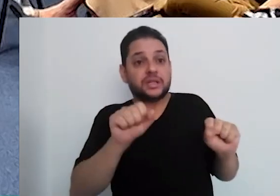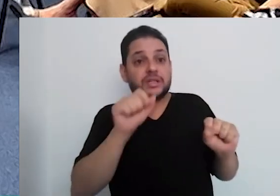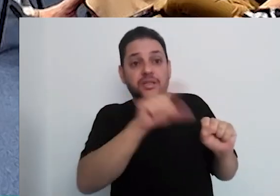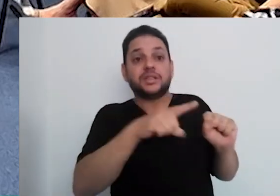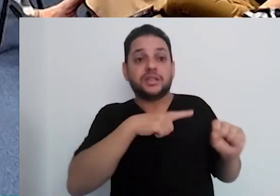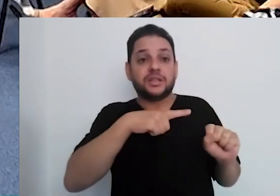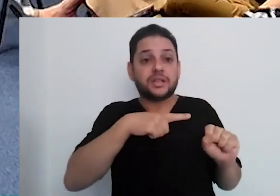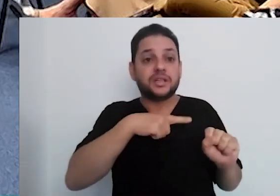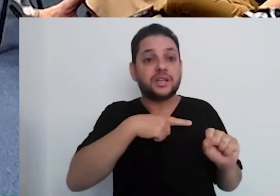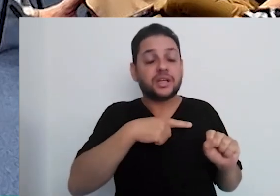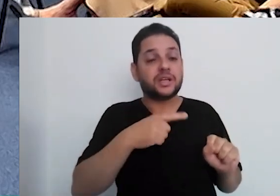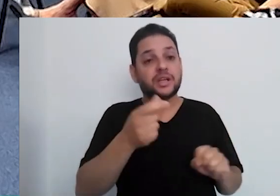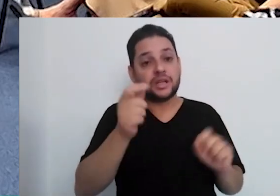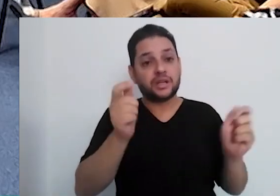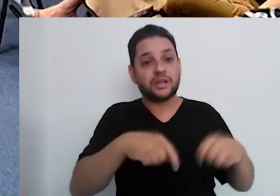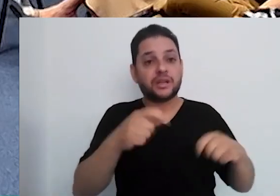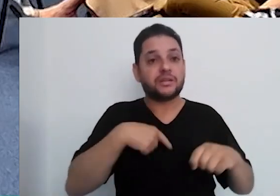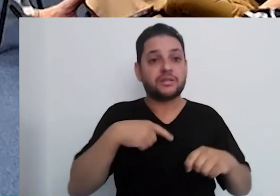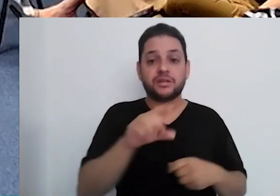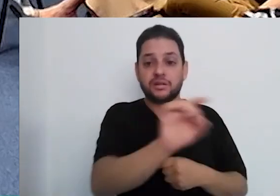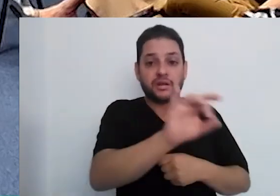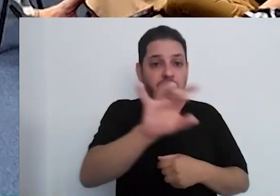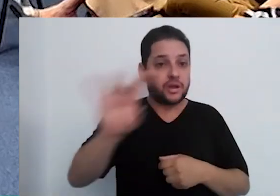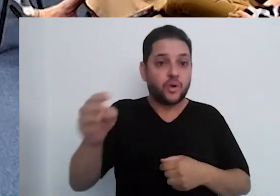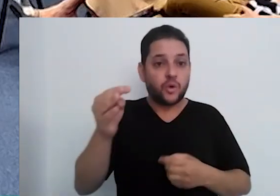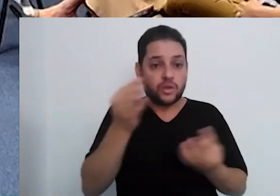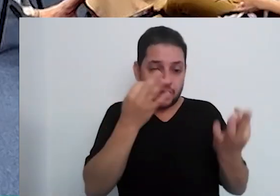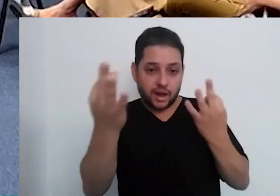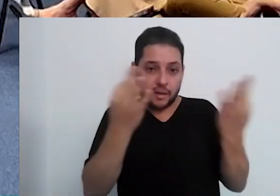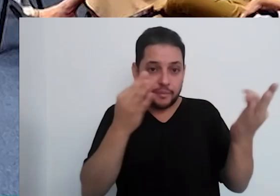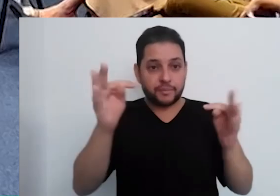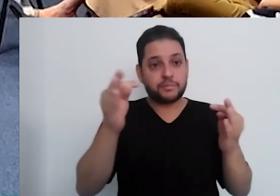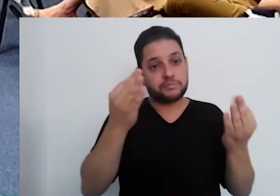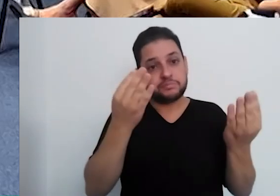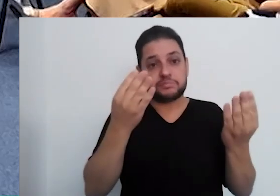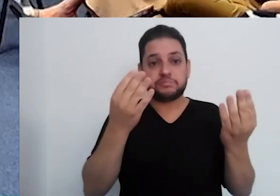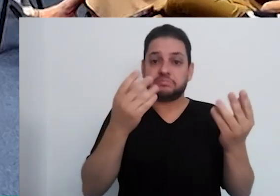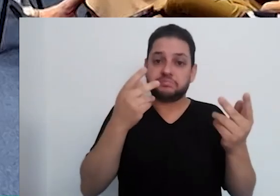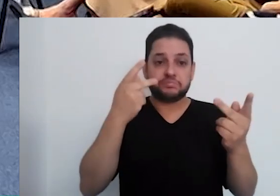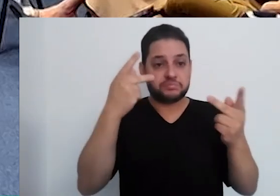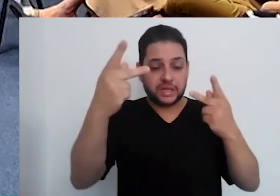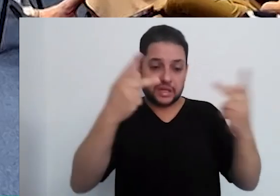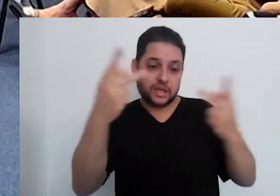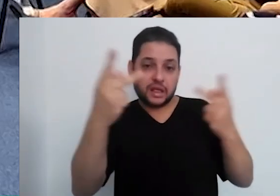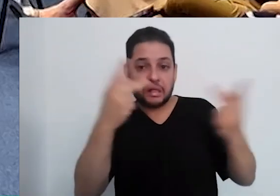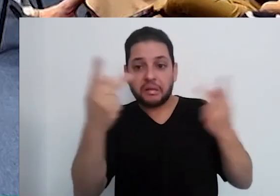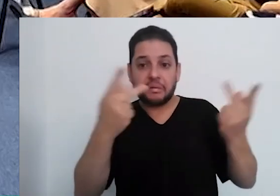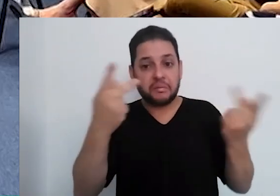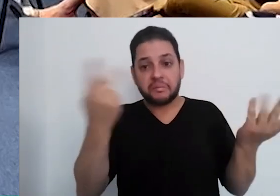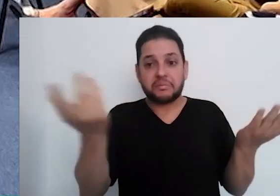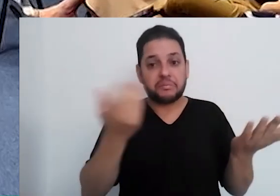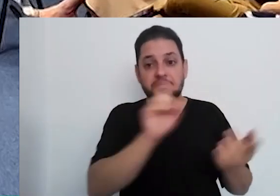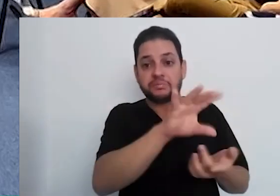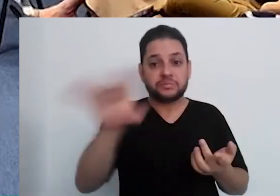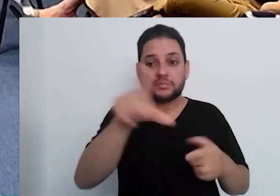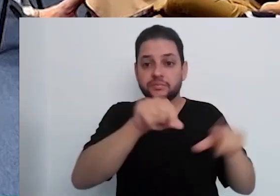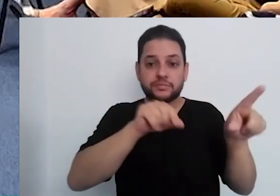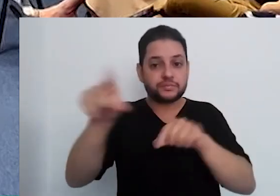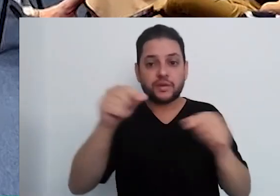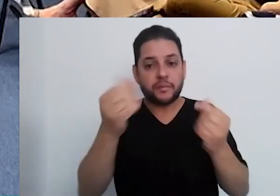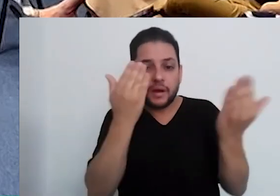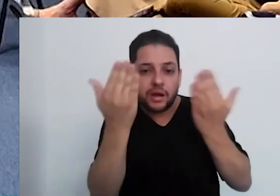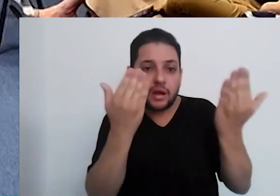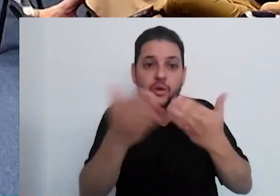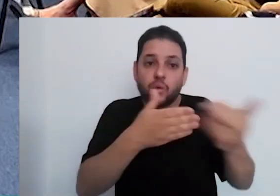entendeu porque é uma coisa enfim cada um escolhe a terapia que quiser e a pessoa vai fazer a terapia na sua vida pessoal que tiver bem afim E aí